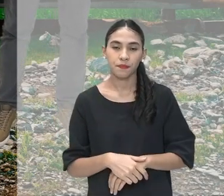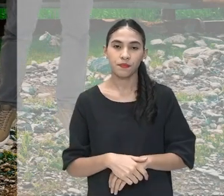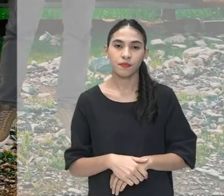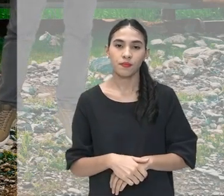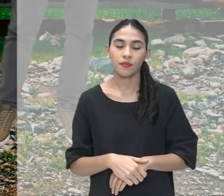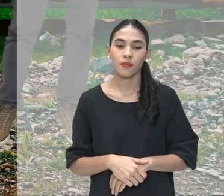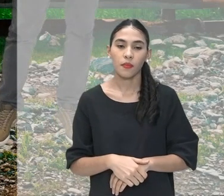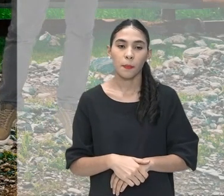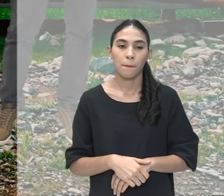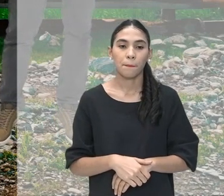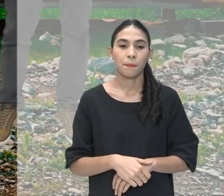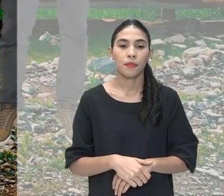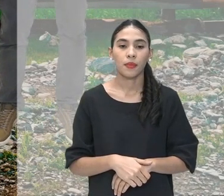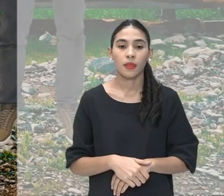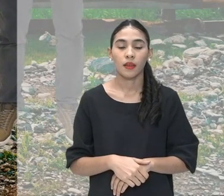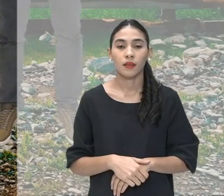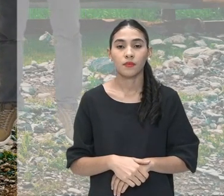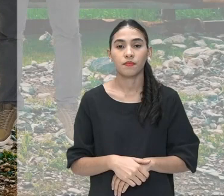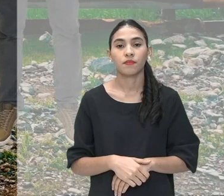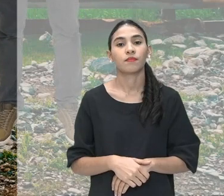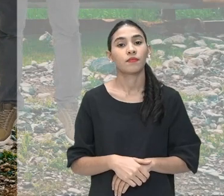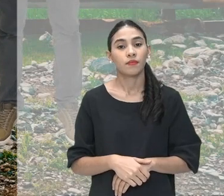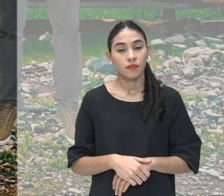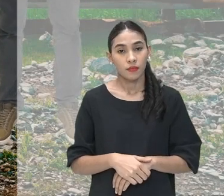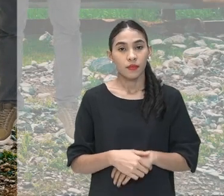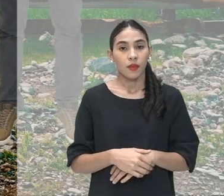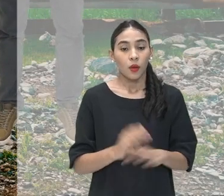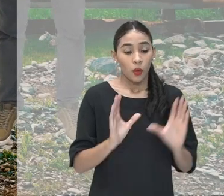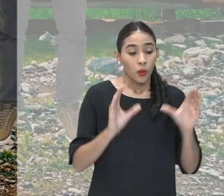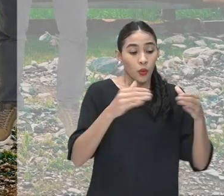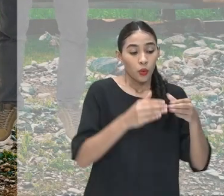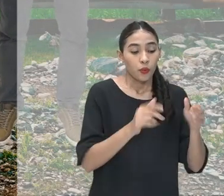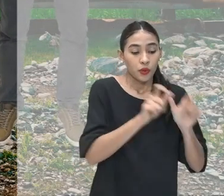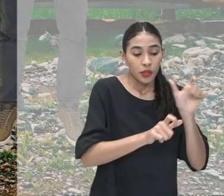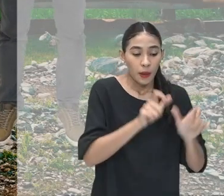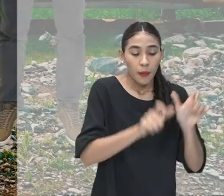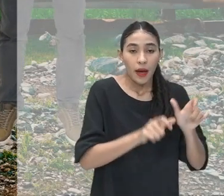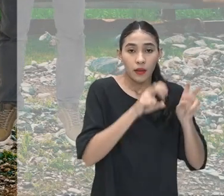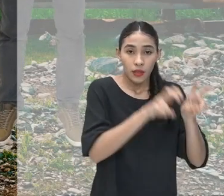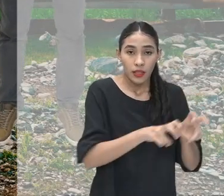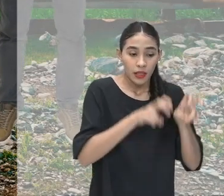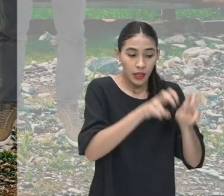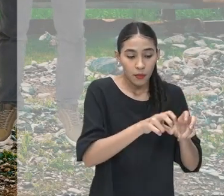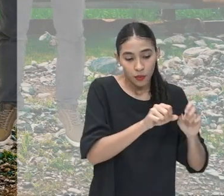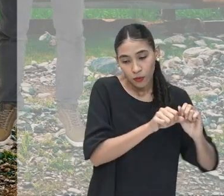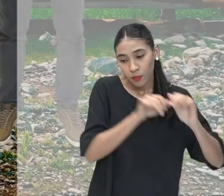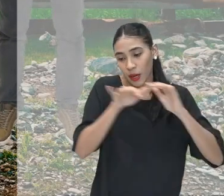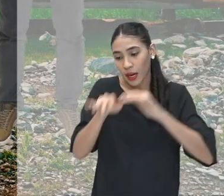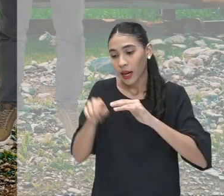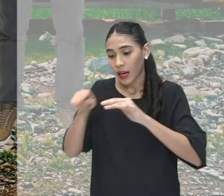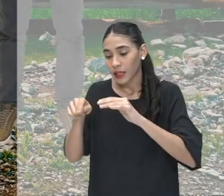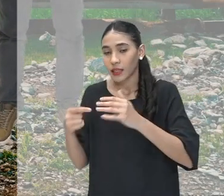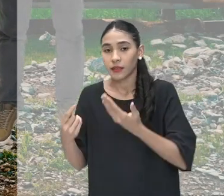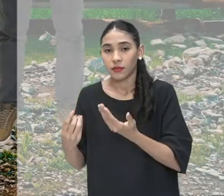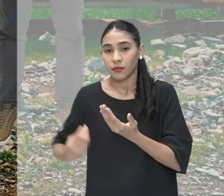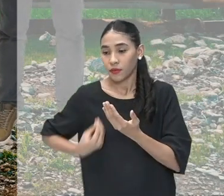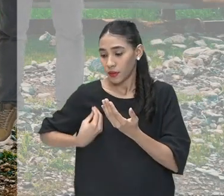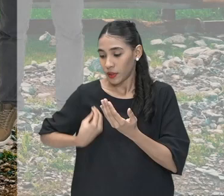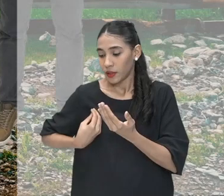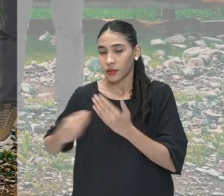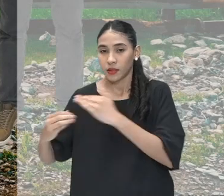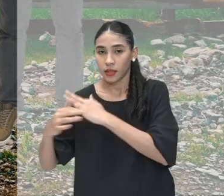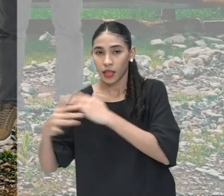bem, continuando. Os camponeses expulsos do campo, ao chegar na cidade, tentaram sobreviver através